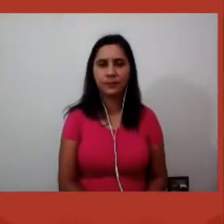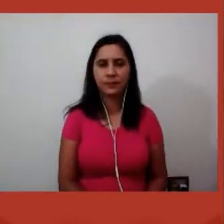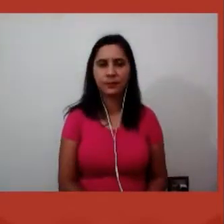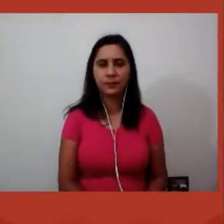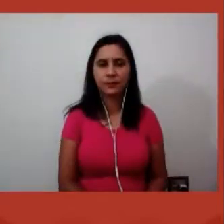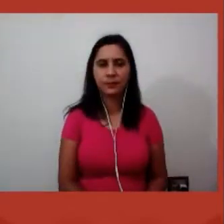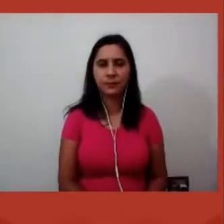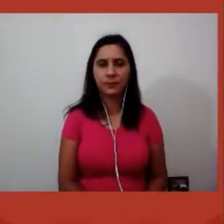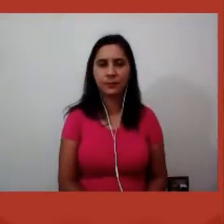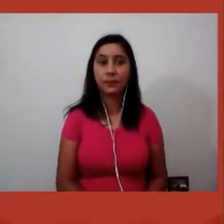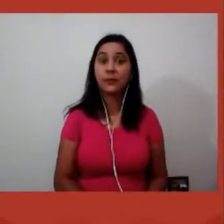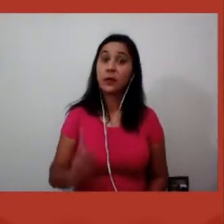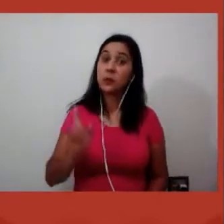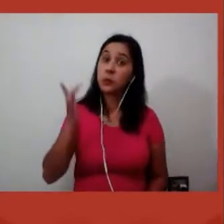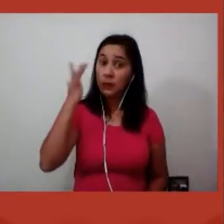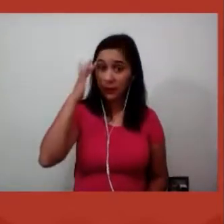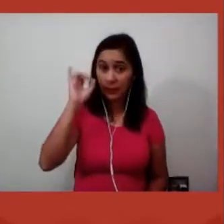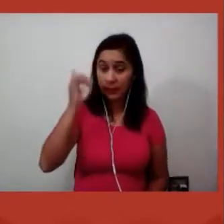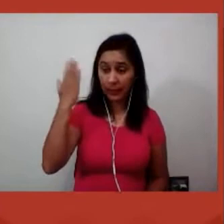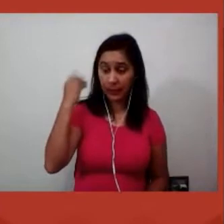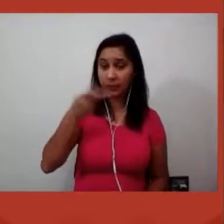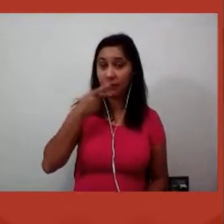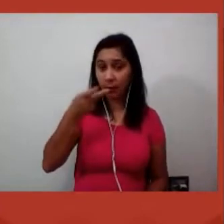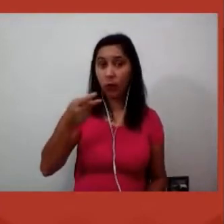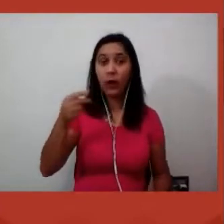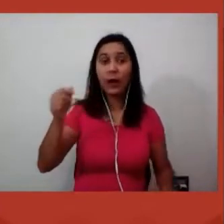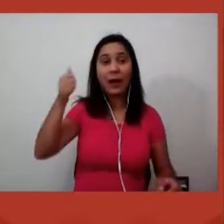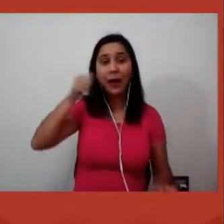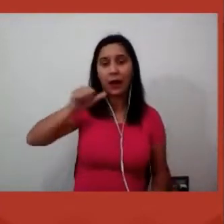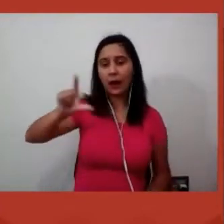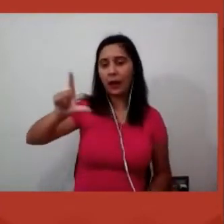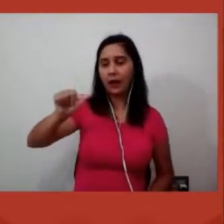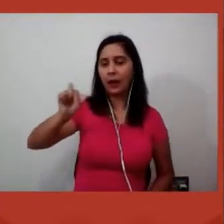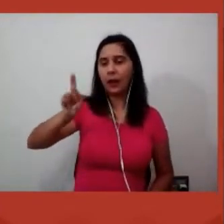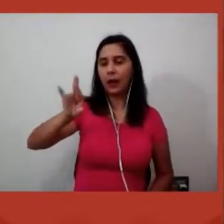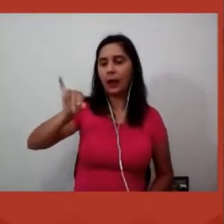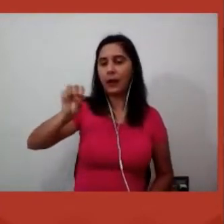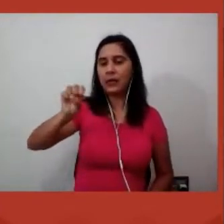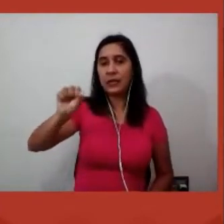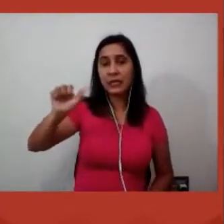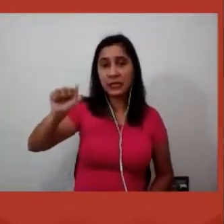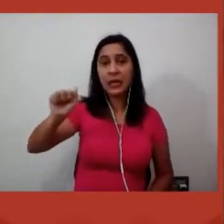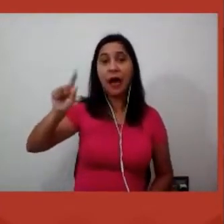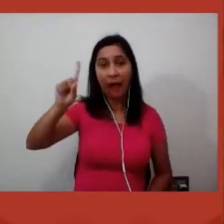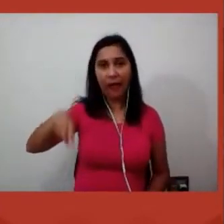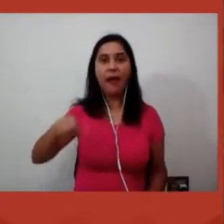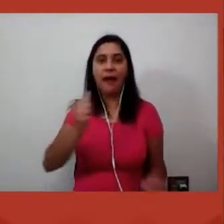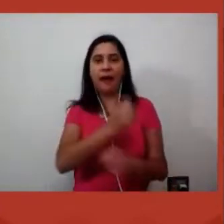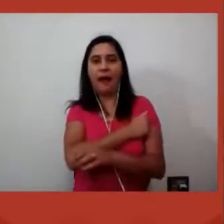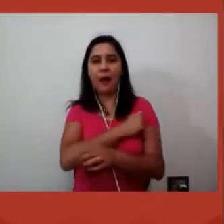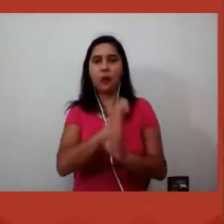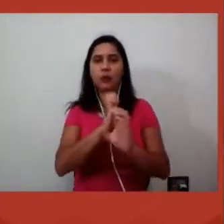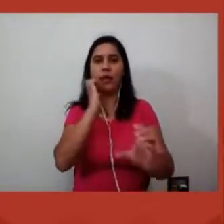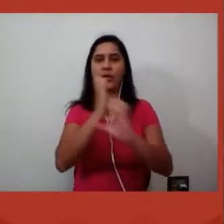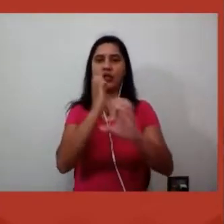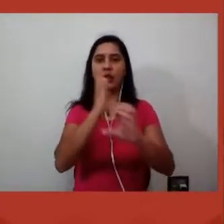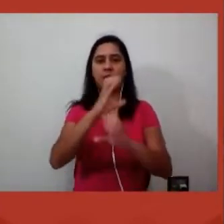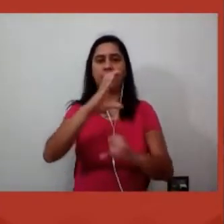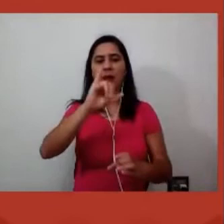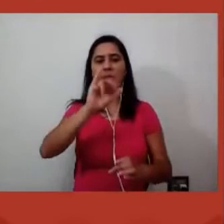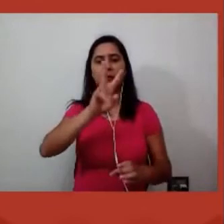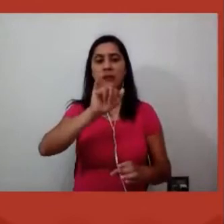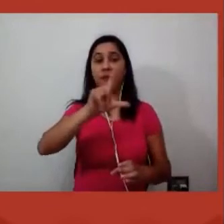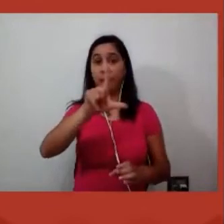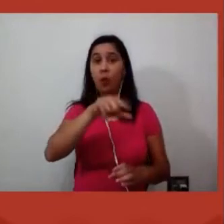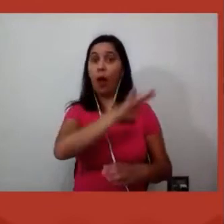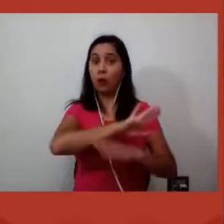Não sei se nós comentamos, né, mas a Larissa, que está junto com a gente aí, é uma das alunas da Engenharia Civil que está nos ajudando a